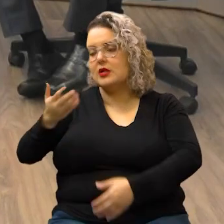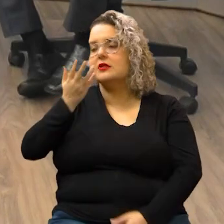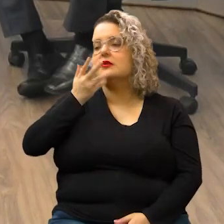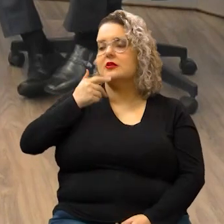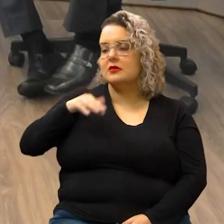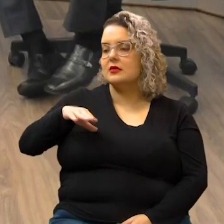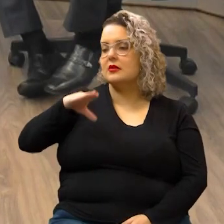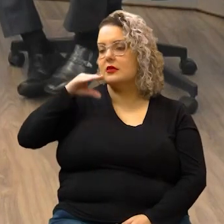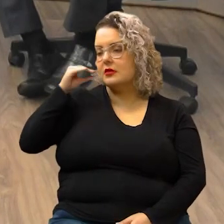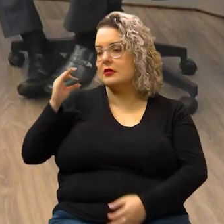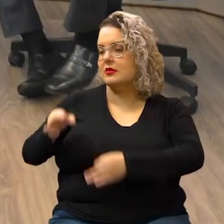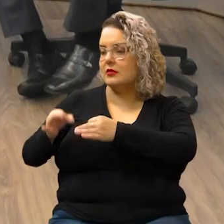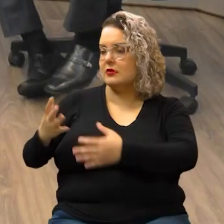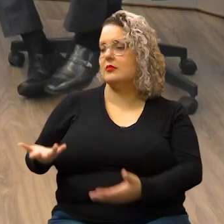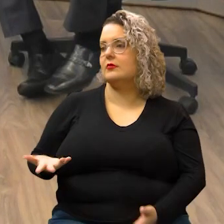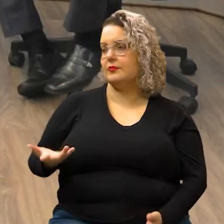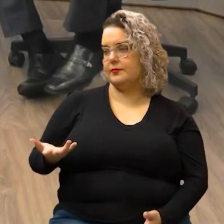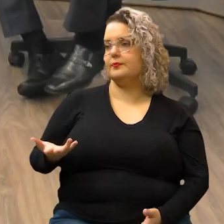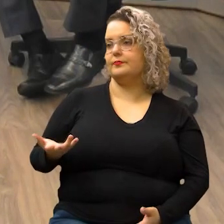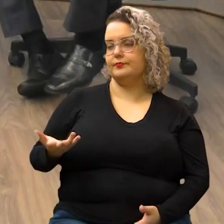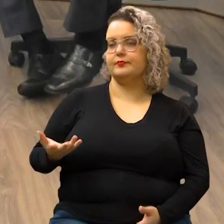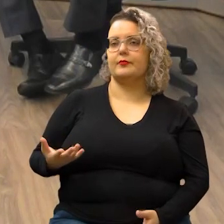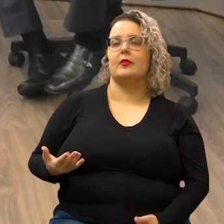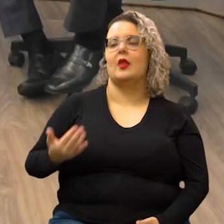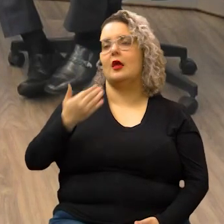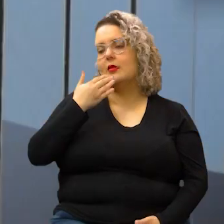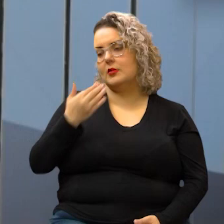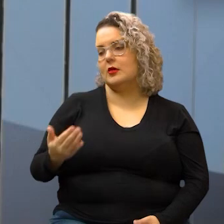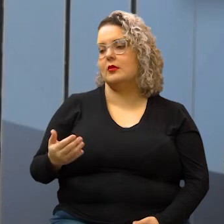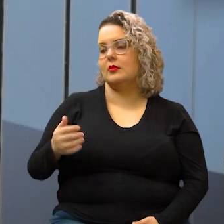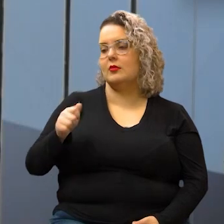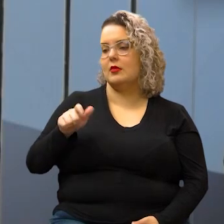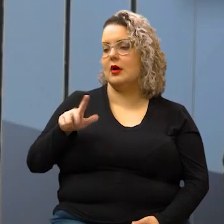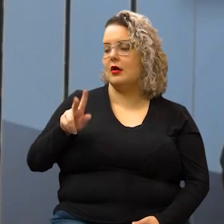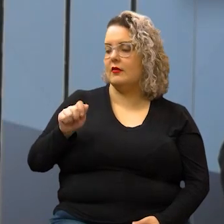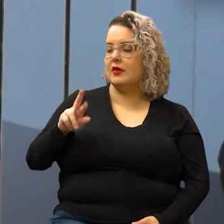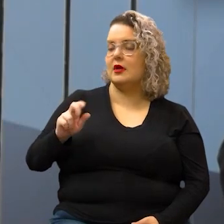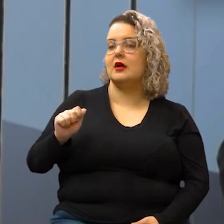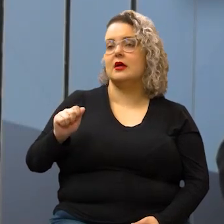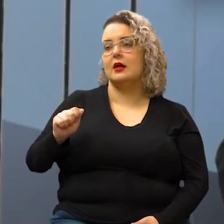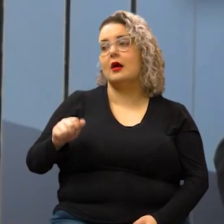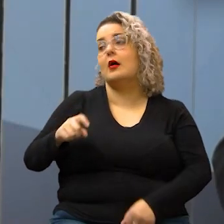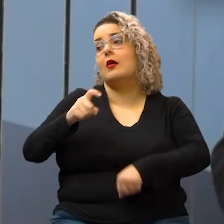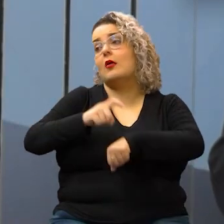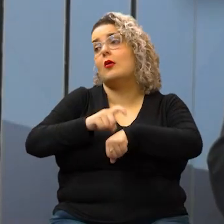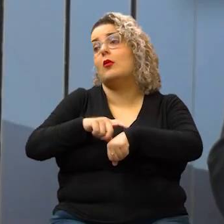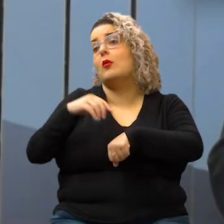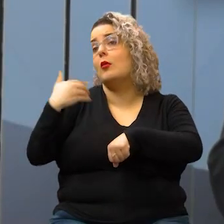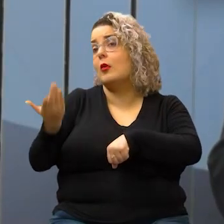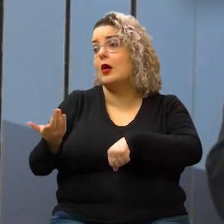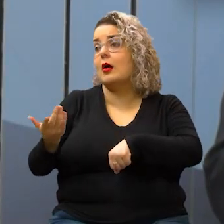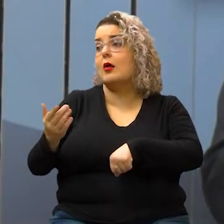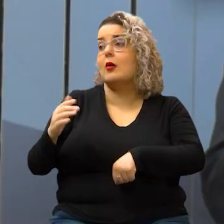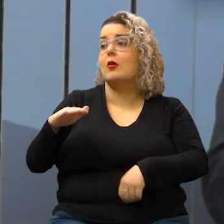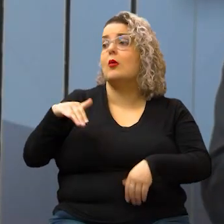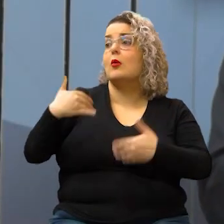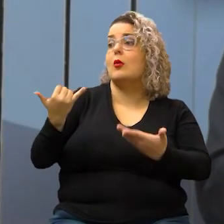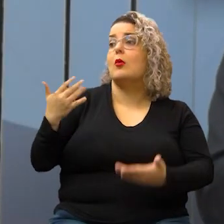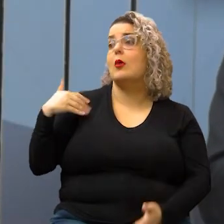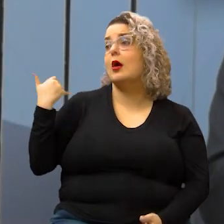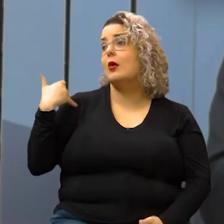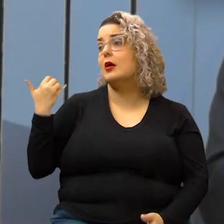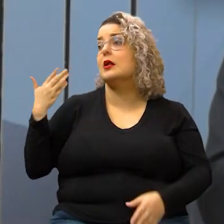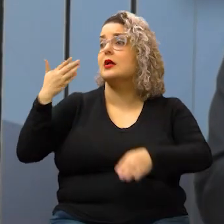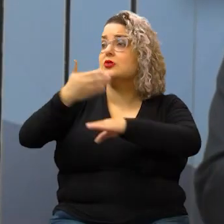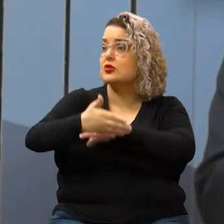alvará. E lá eles relatam, né, apresentam o AVCB, qual vai ser o horário, a partir de que idade que eles gostariam